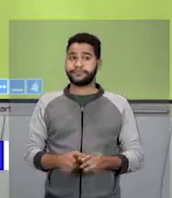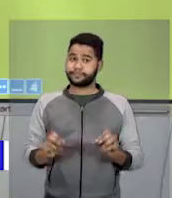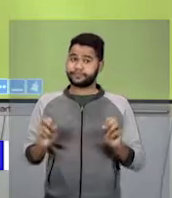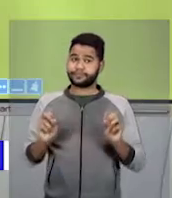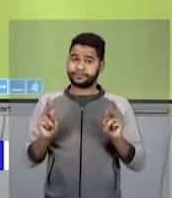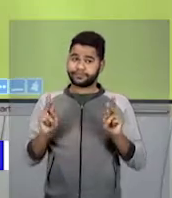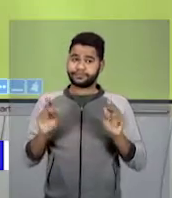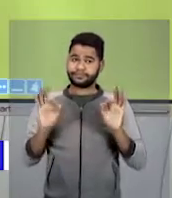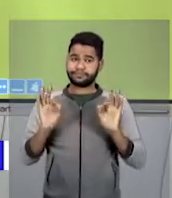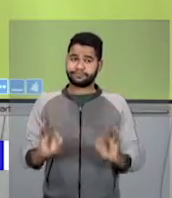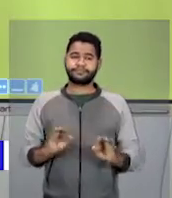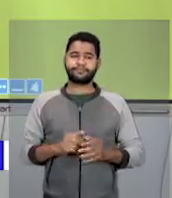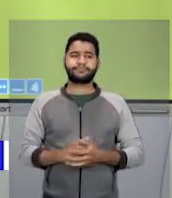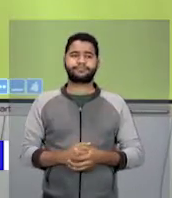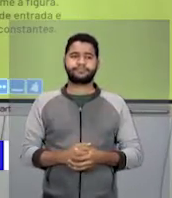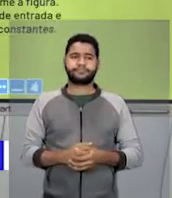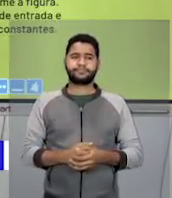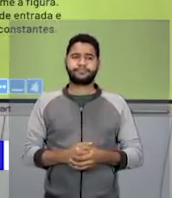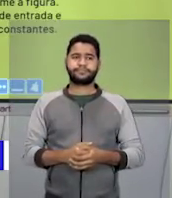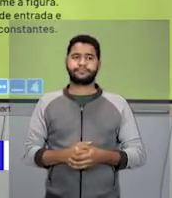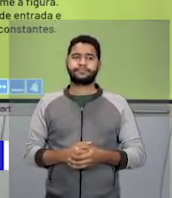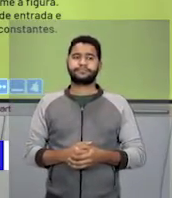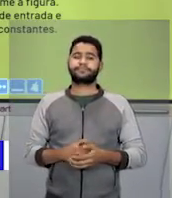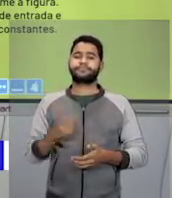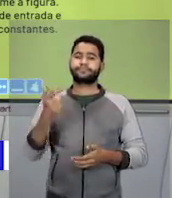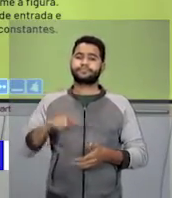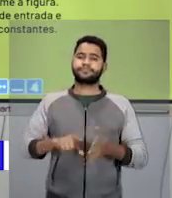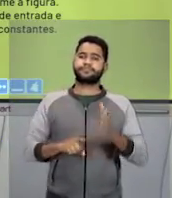correto? Vamos lá. Mais uma